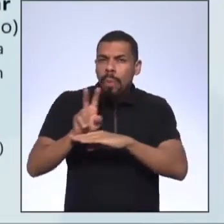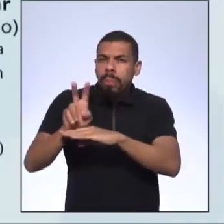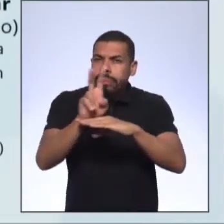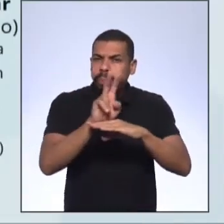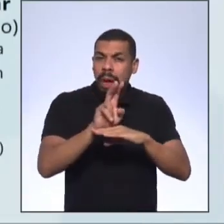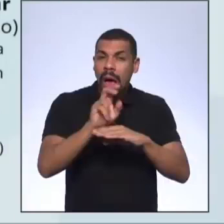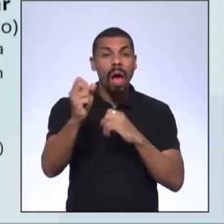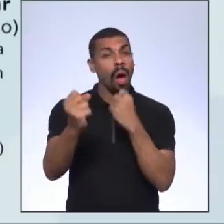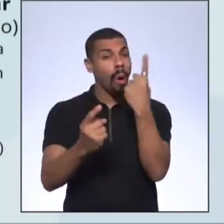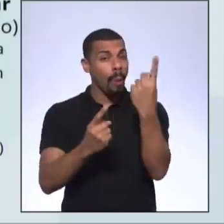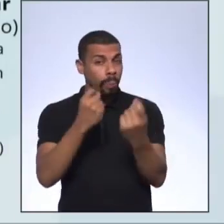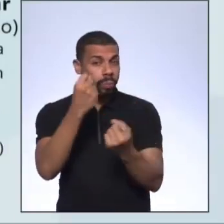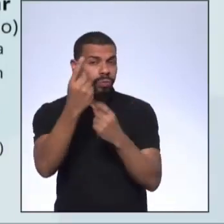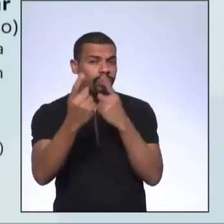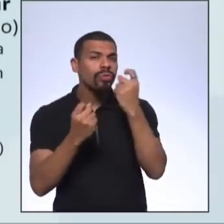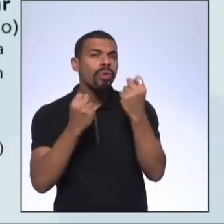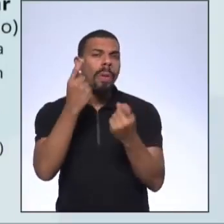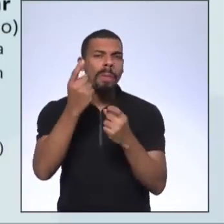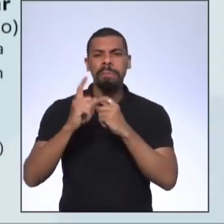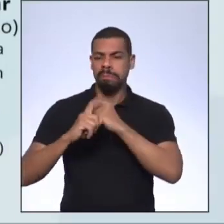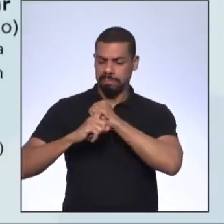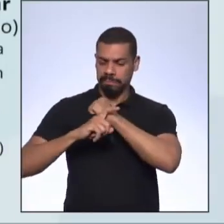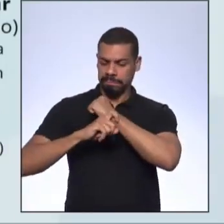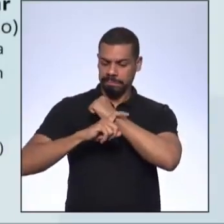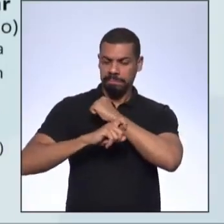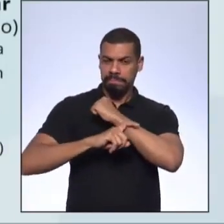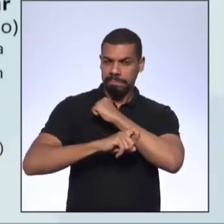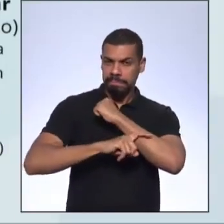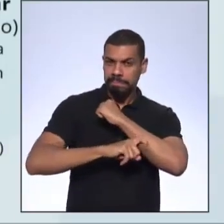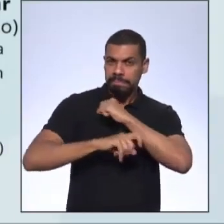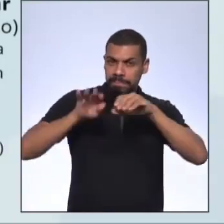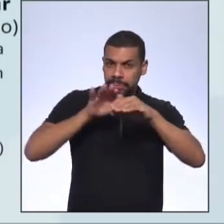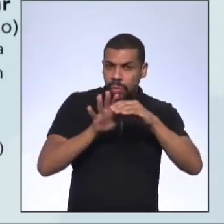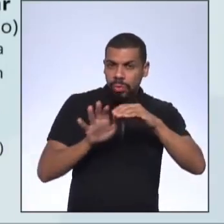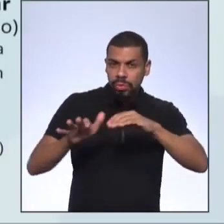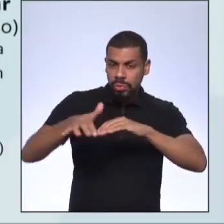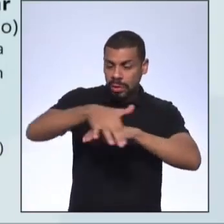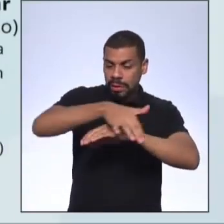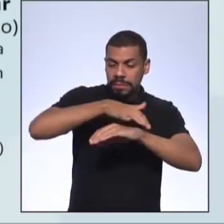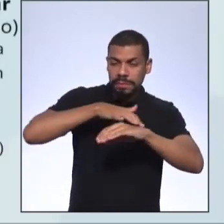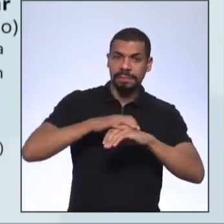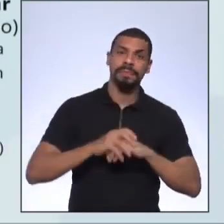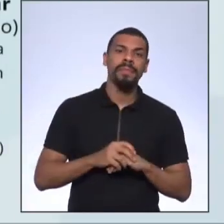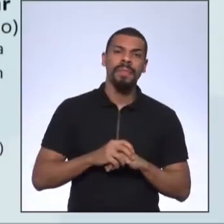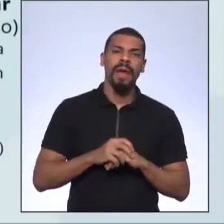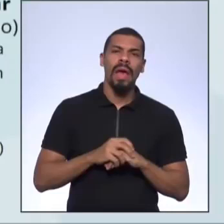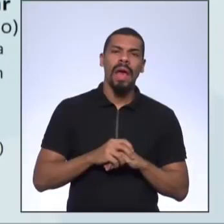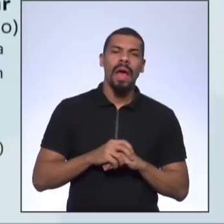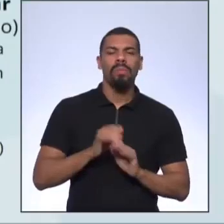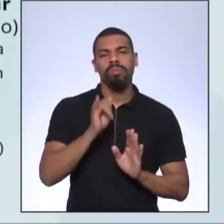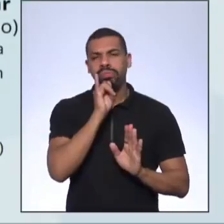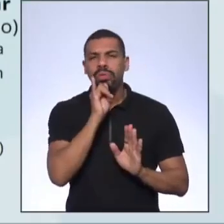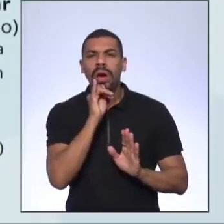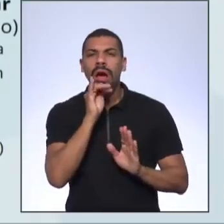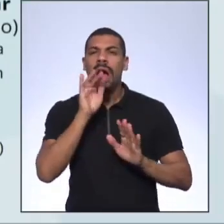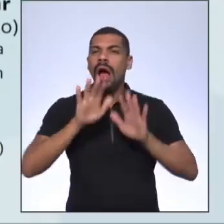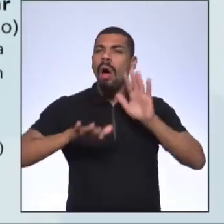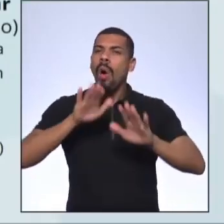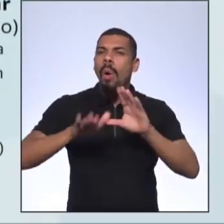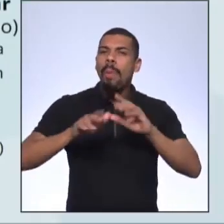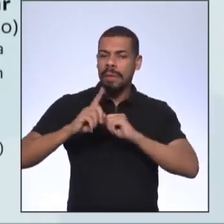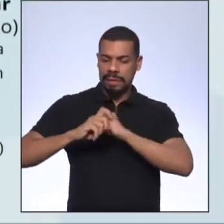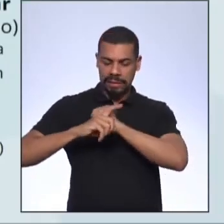Algumas bactérias têm essa cápsula, que é essa parte mais externa, tá? Então, normalmente são